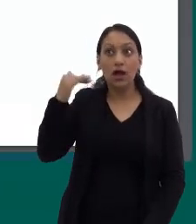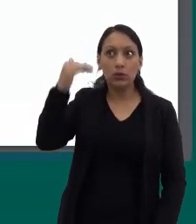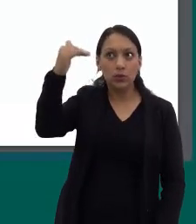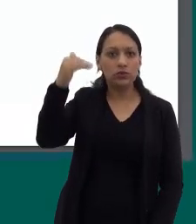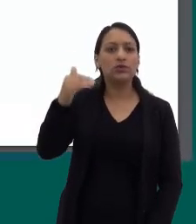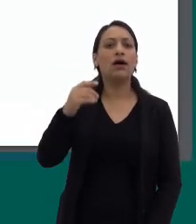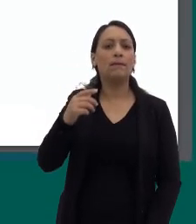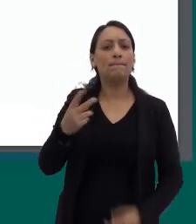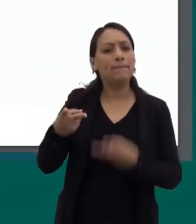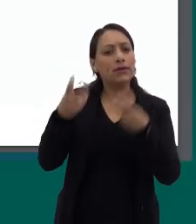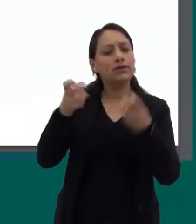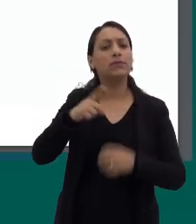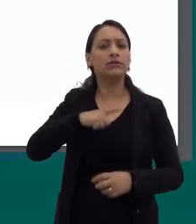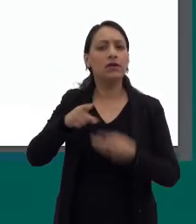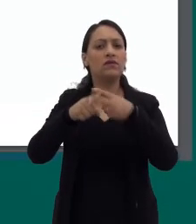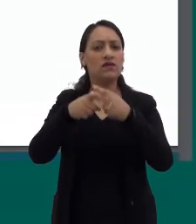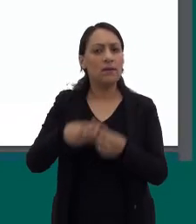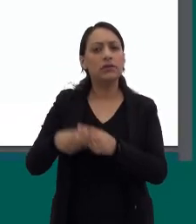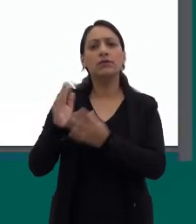né?